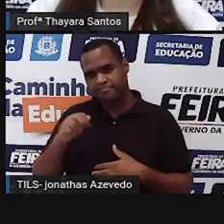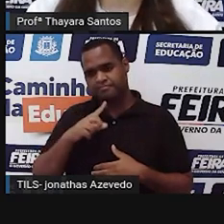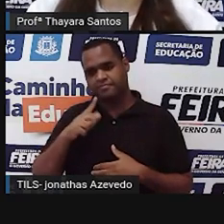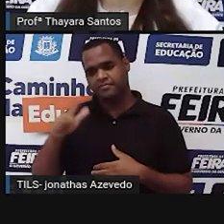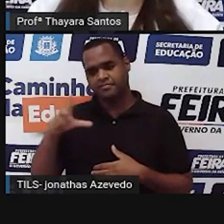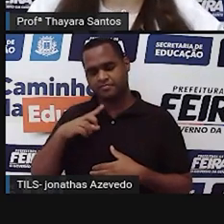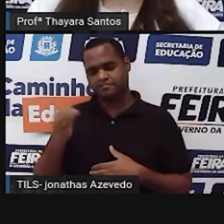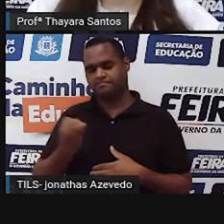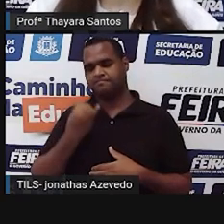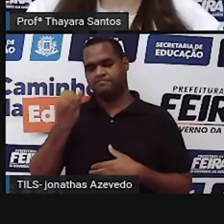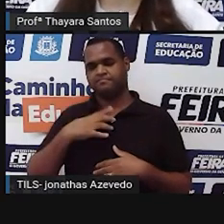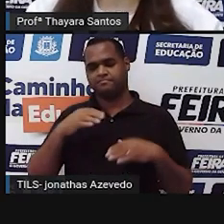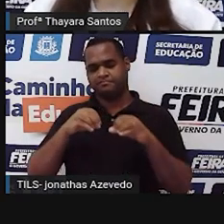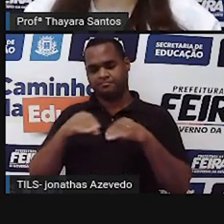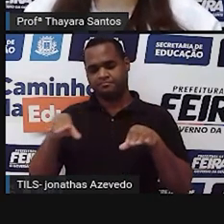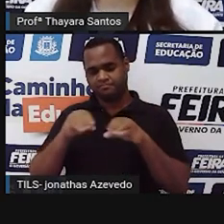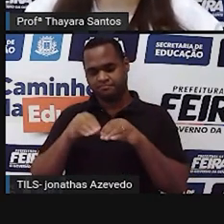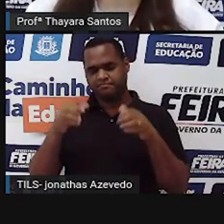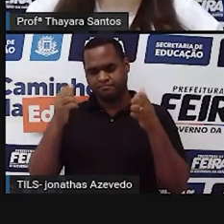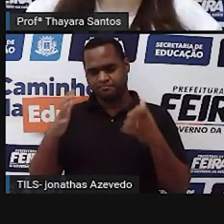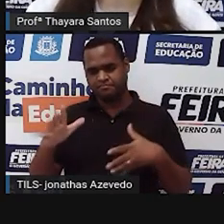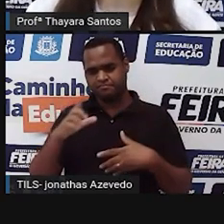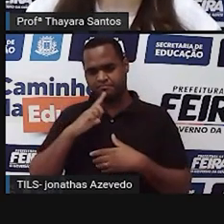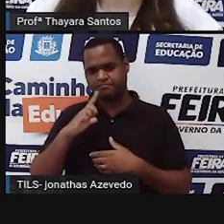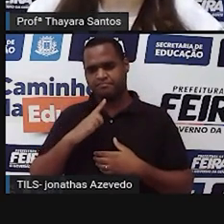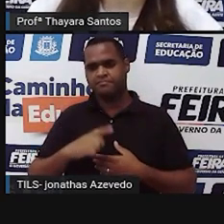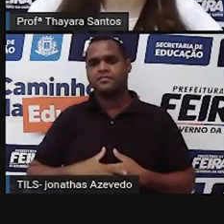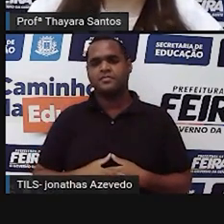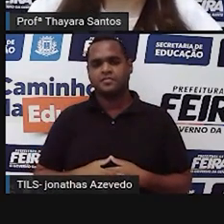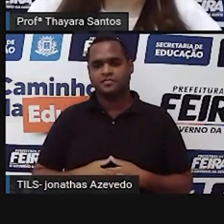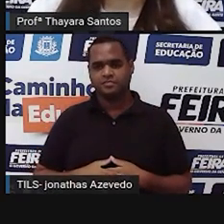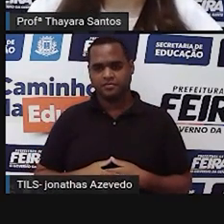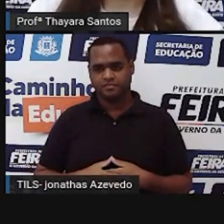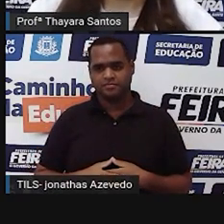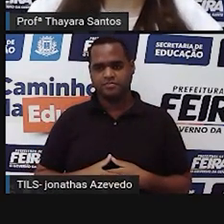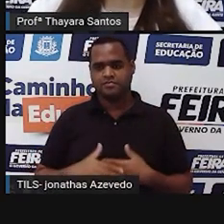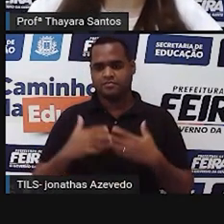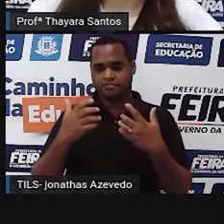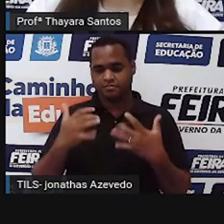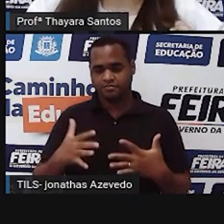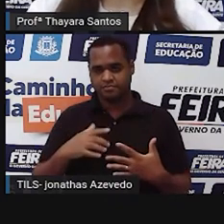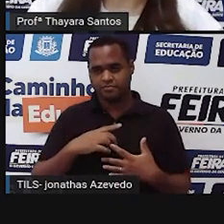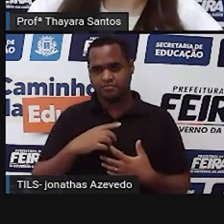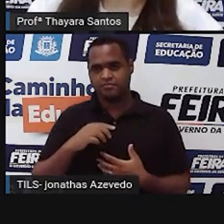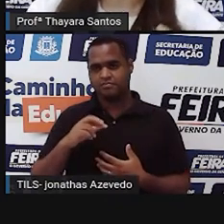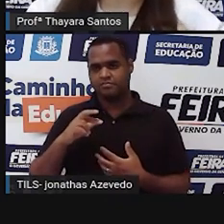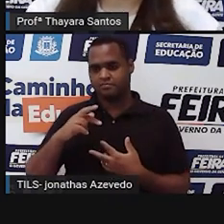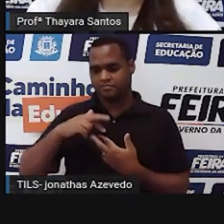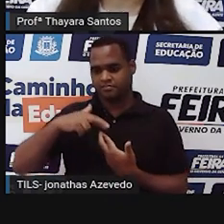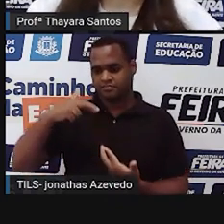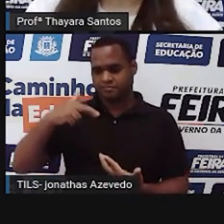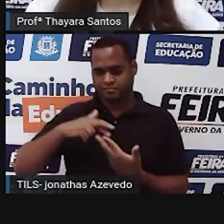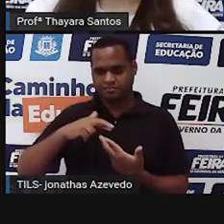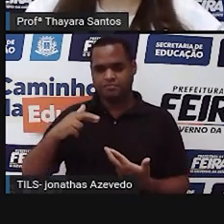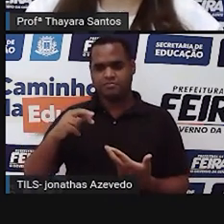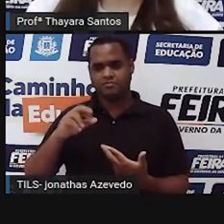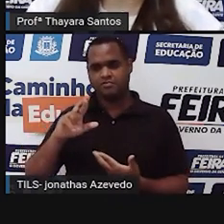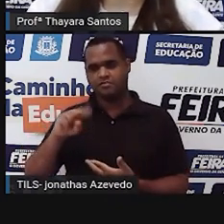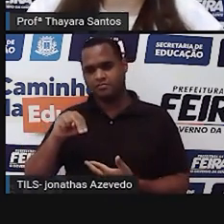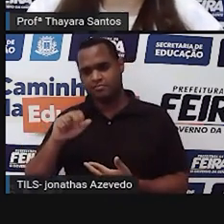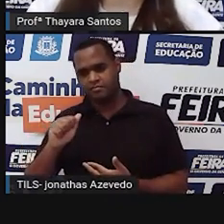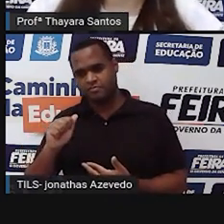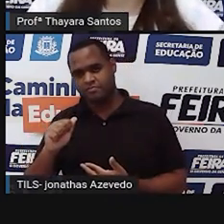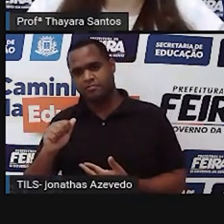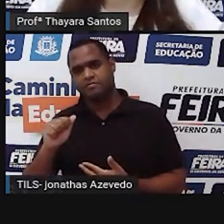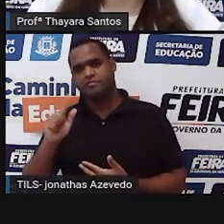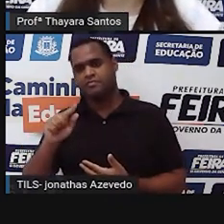pela transmissão da hereditariedade. E essa molécula é o RNA, que é o ácido ribonucleico. O ácido